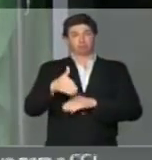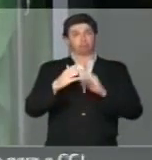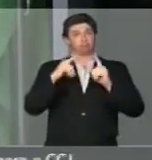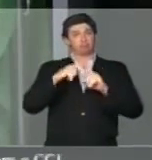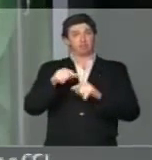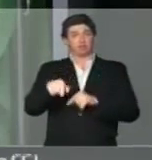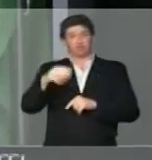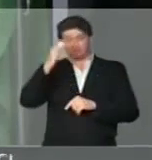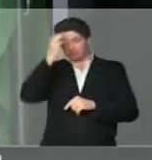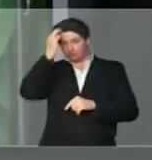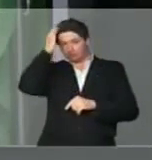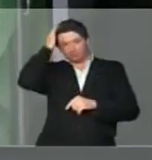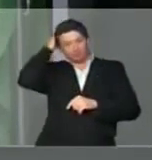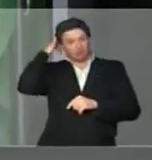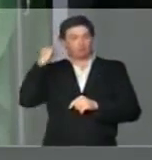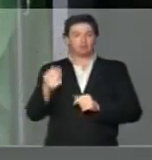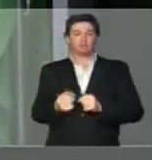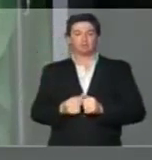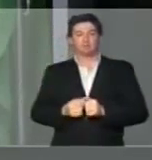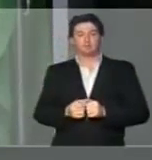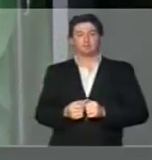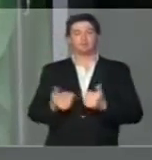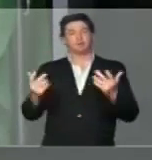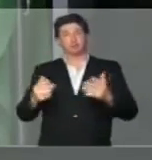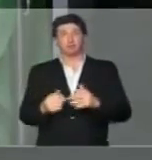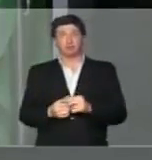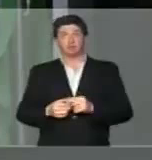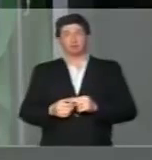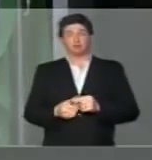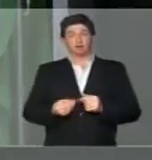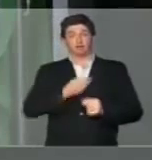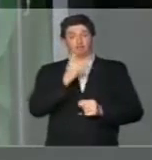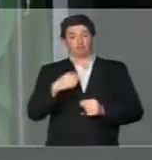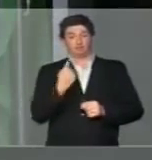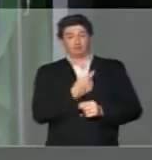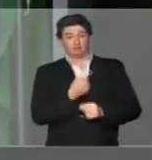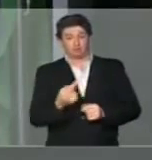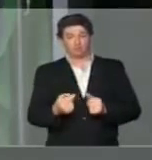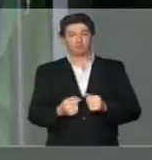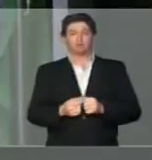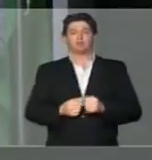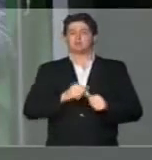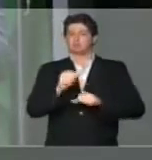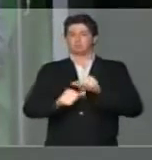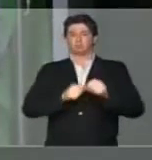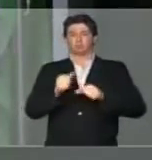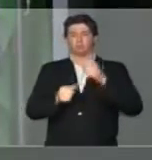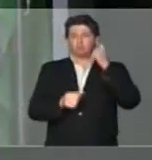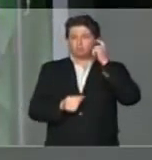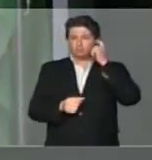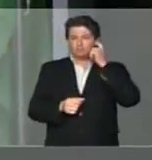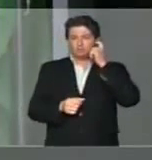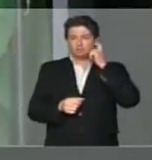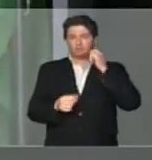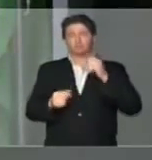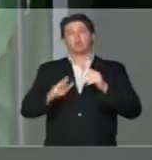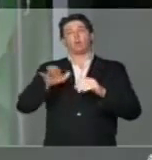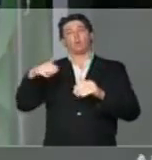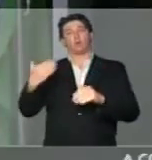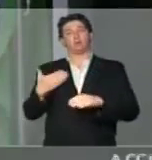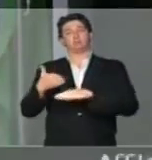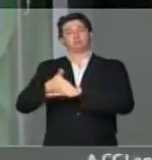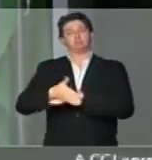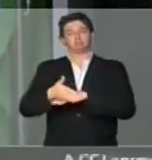frequentamos a Igreja Cristã Maranata. E a nossa vida espiritual mudou muito quando nós passamos